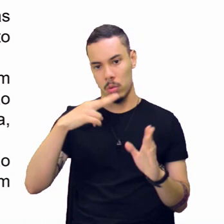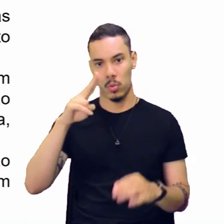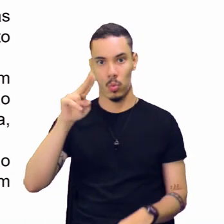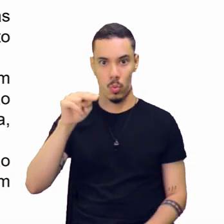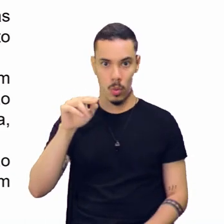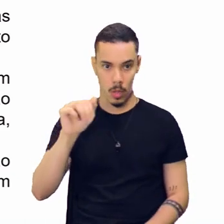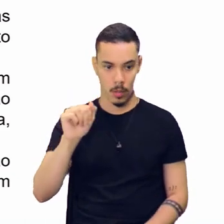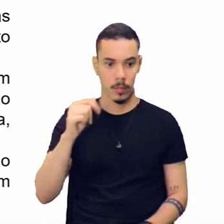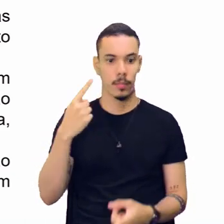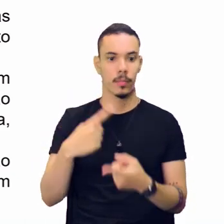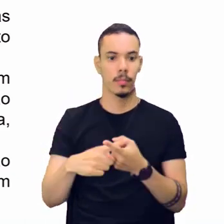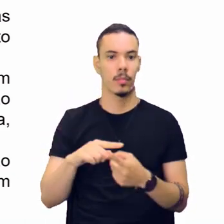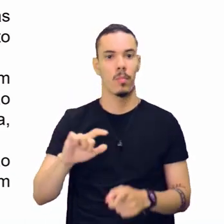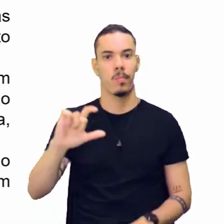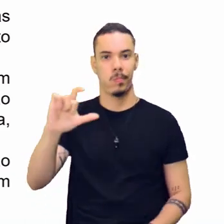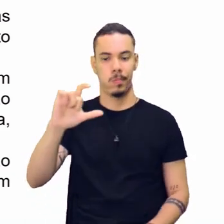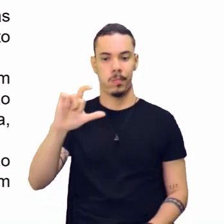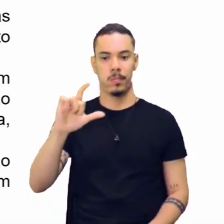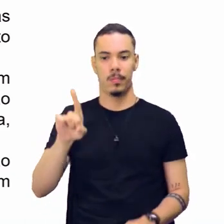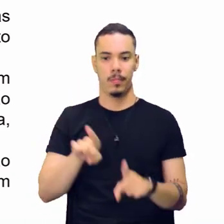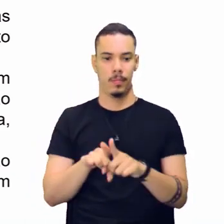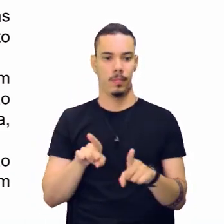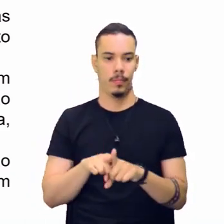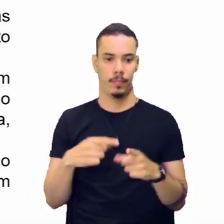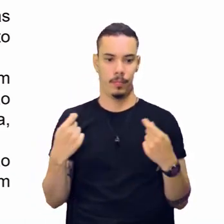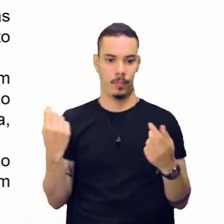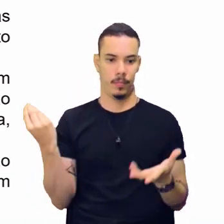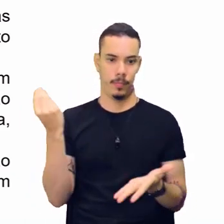2, que deveriam receber acento circunflexo.